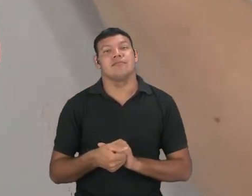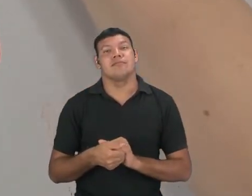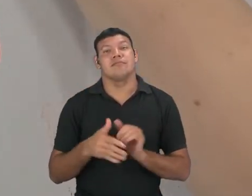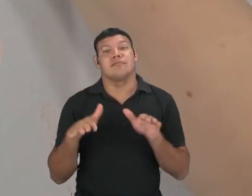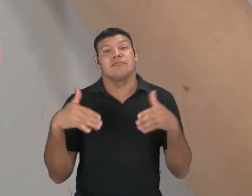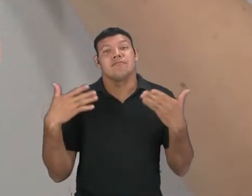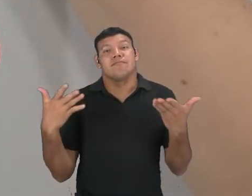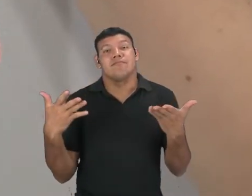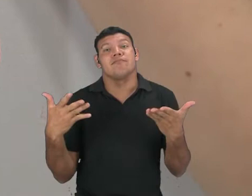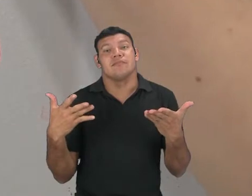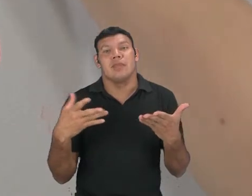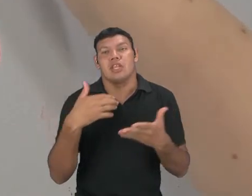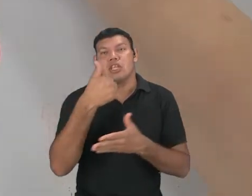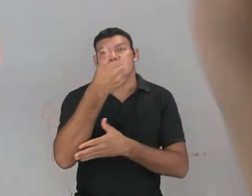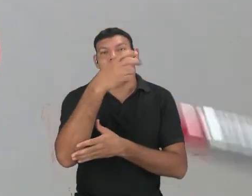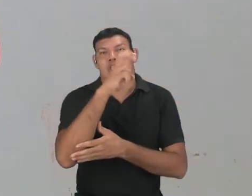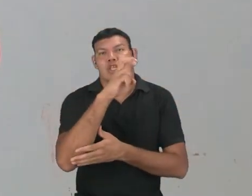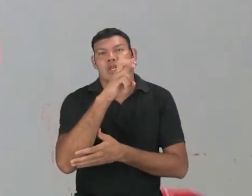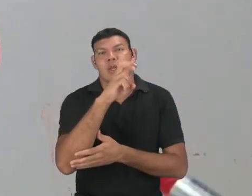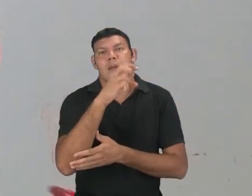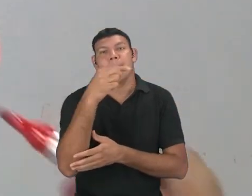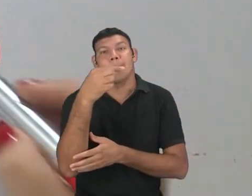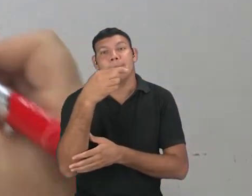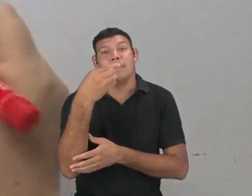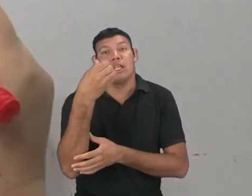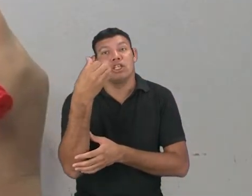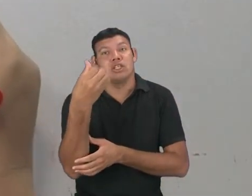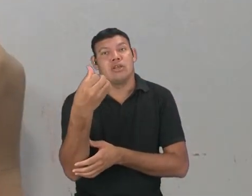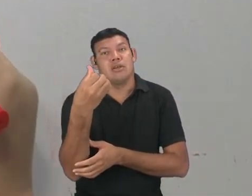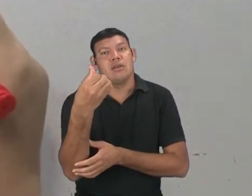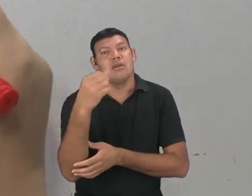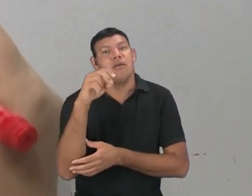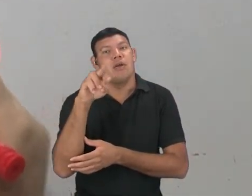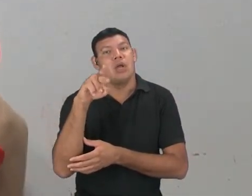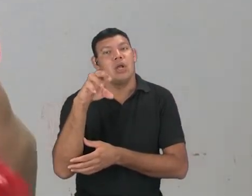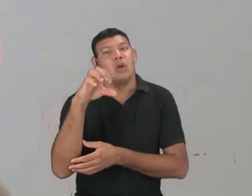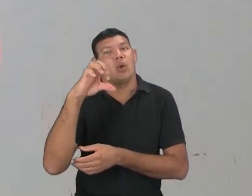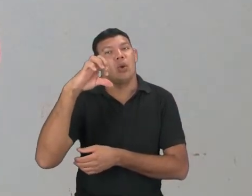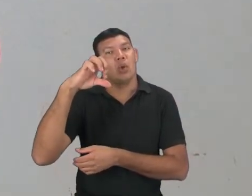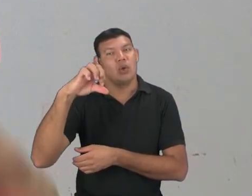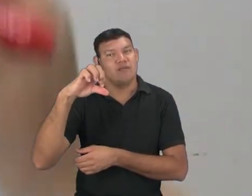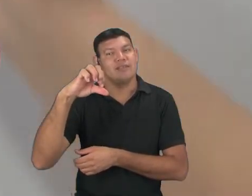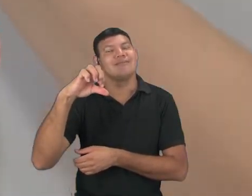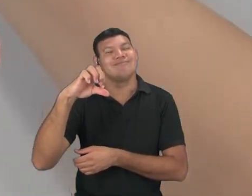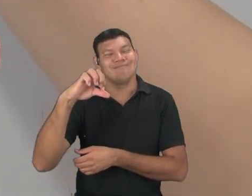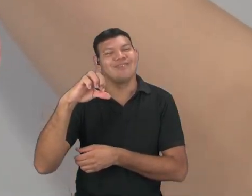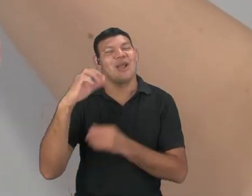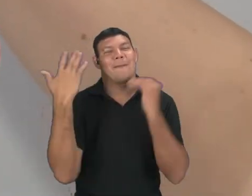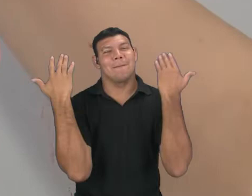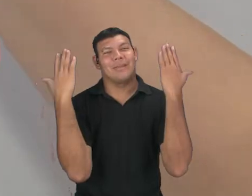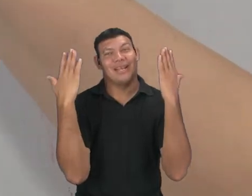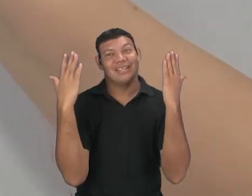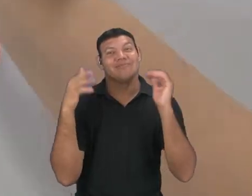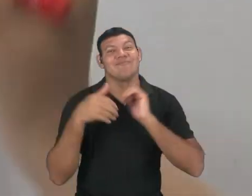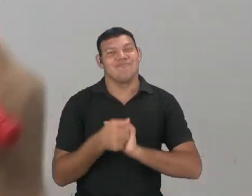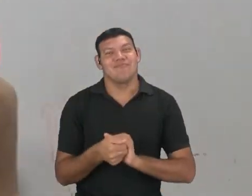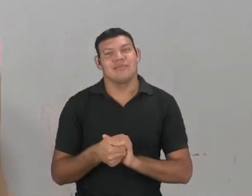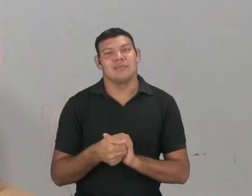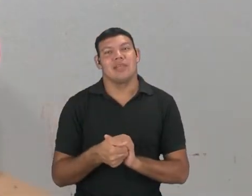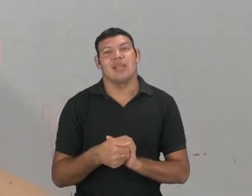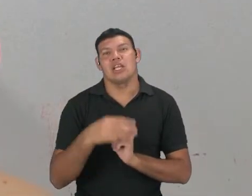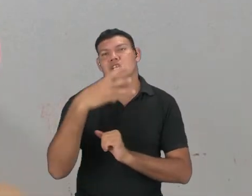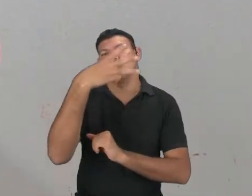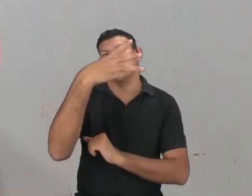E aqui eu tenho 15. 15, eu tiro 6, eu vou ficar com 9, muito bem. Tenho 3,